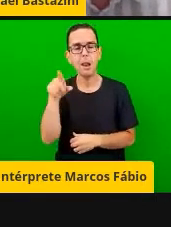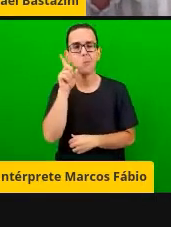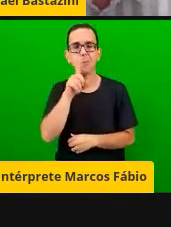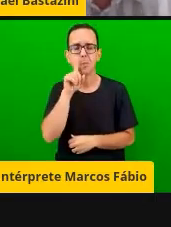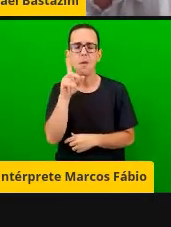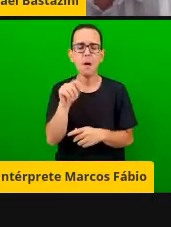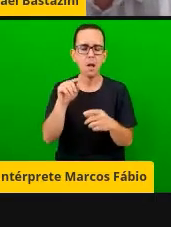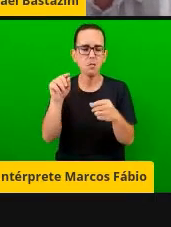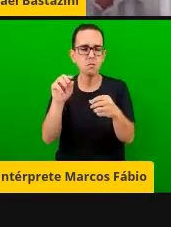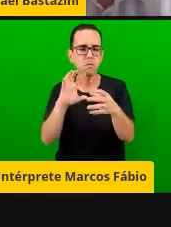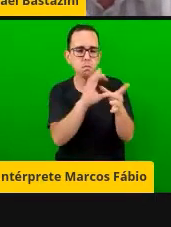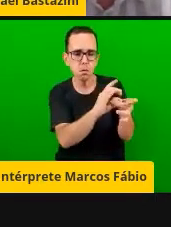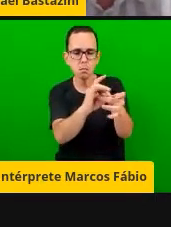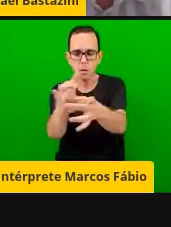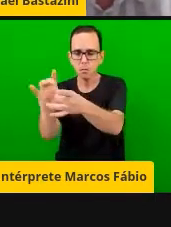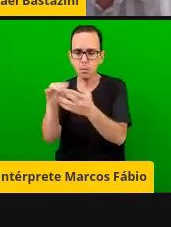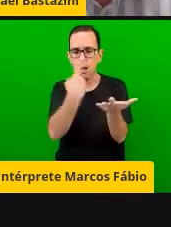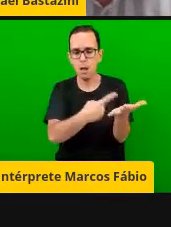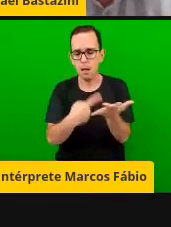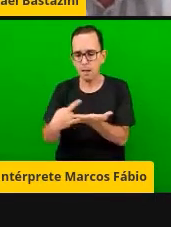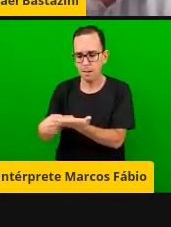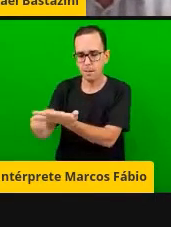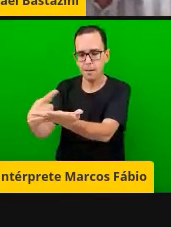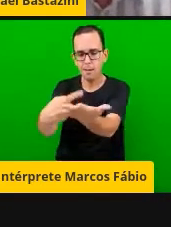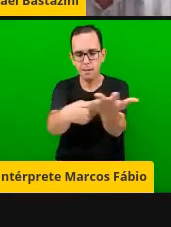muitos acordos. Né? Então, a gente vai ter...